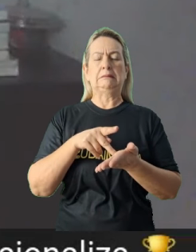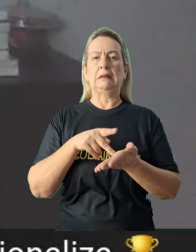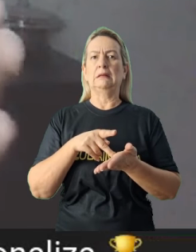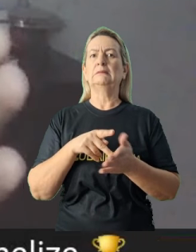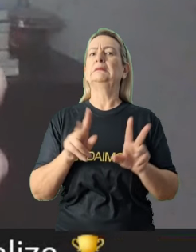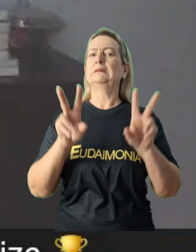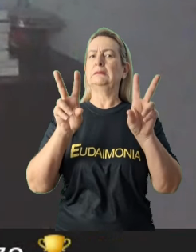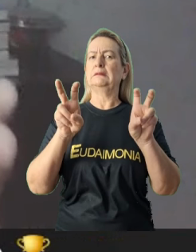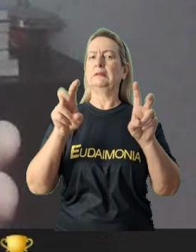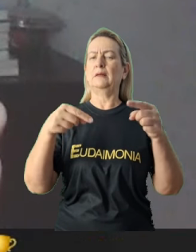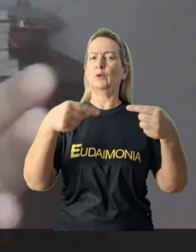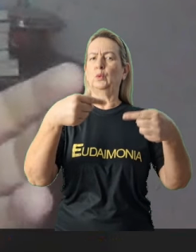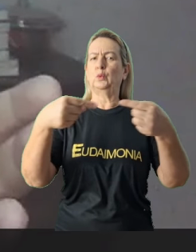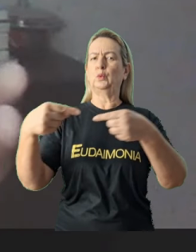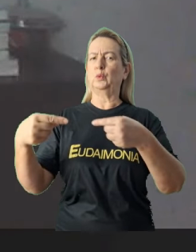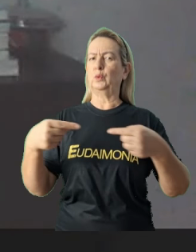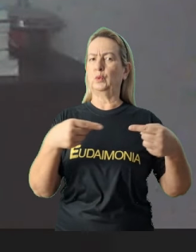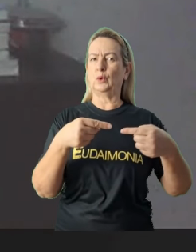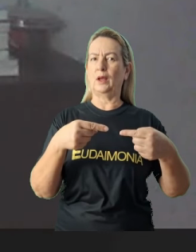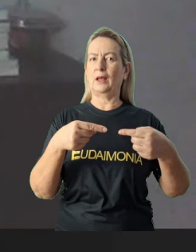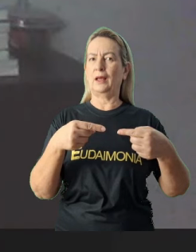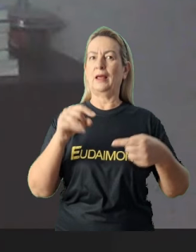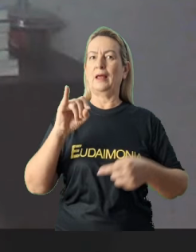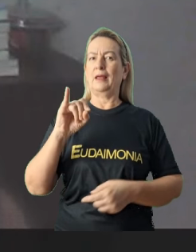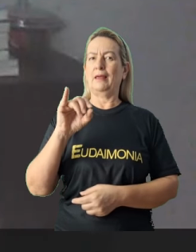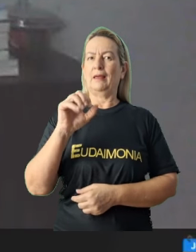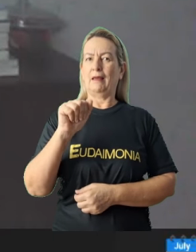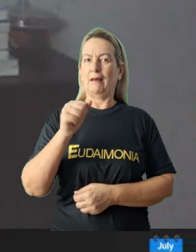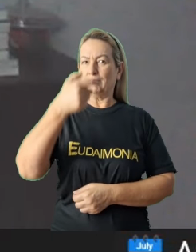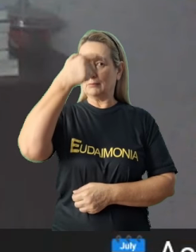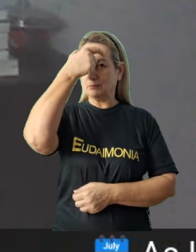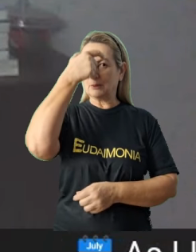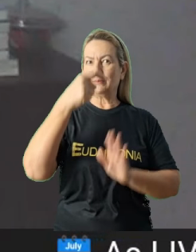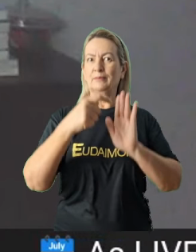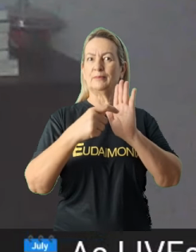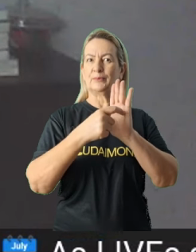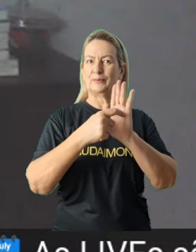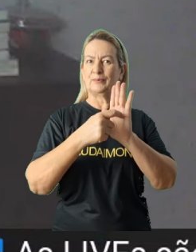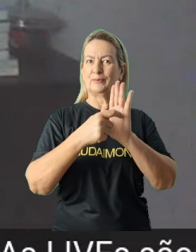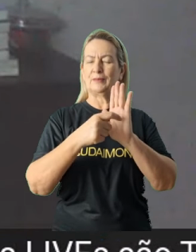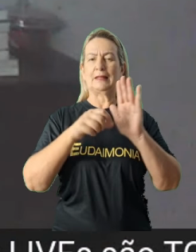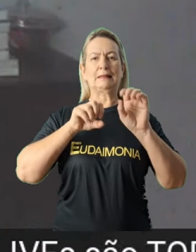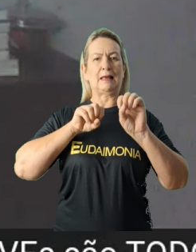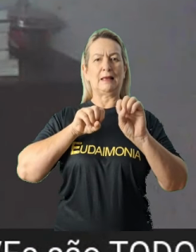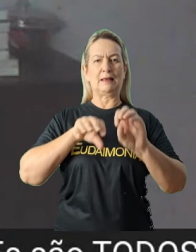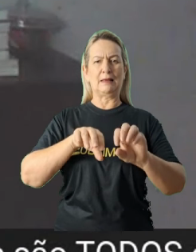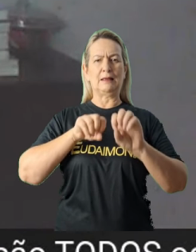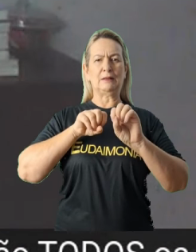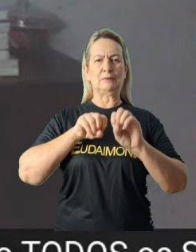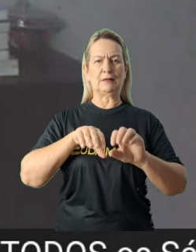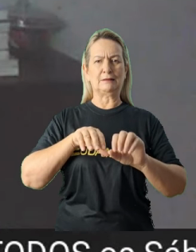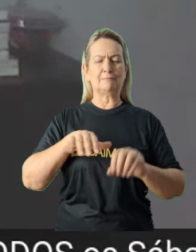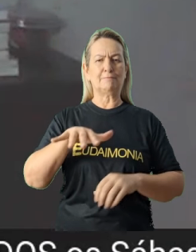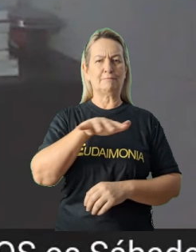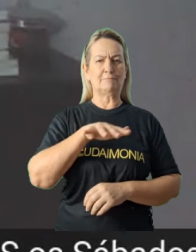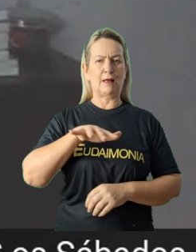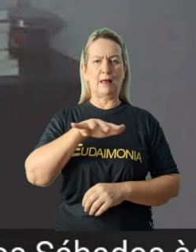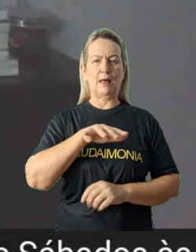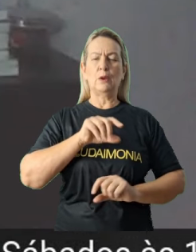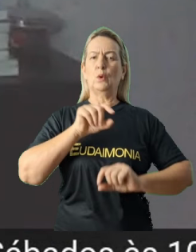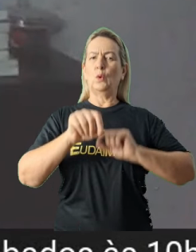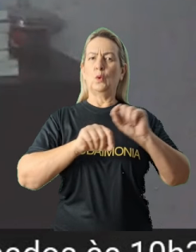assim, polêmico, né? Inteligência artificial na educação? E agora? Na minha